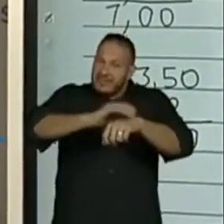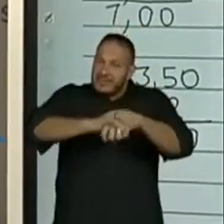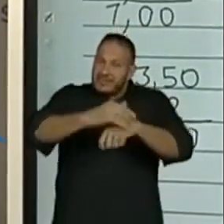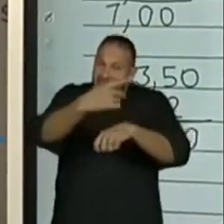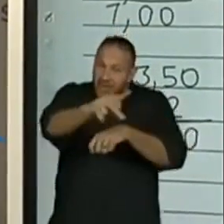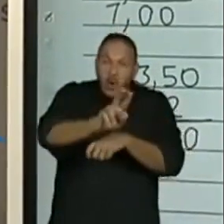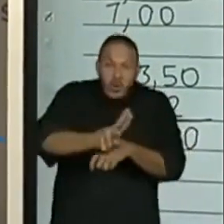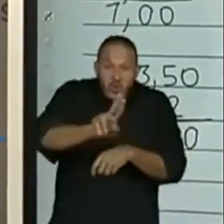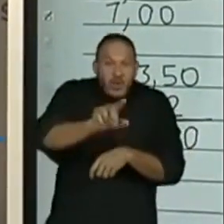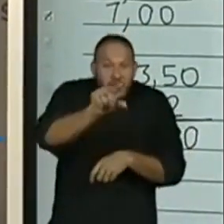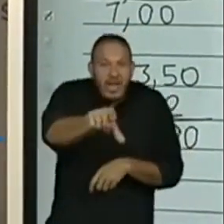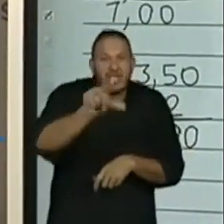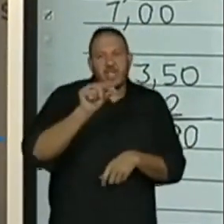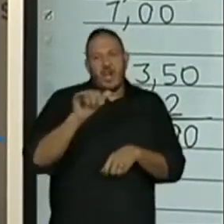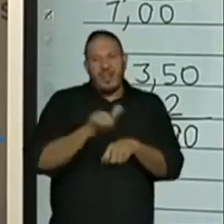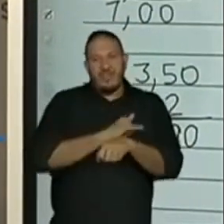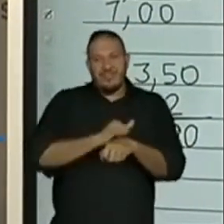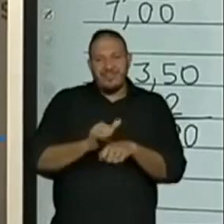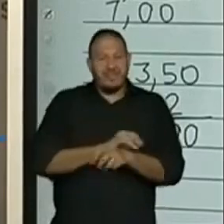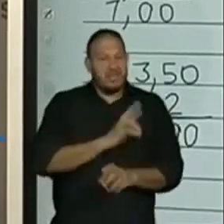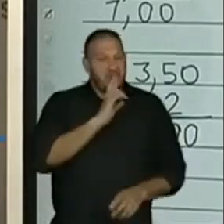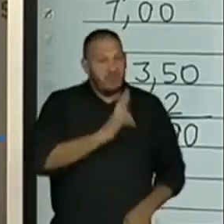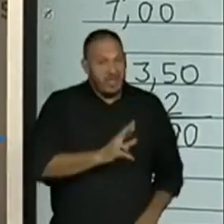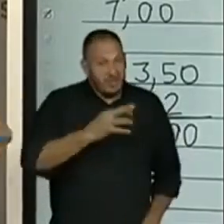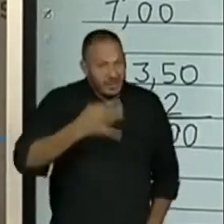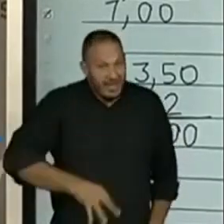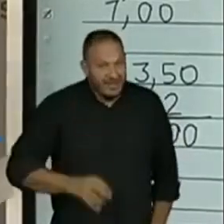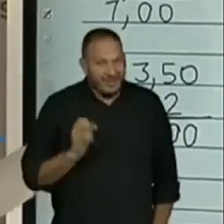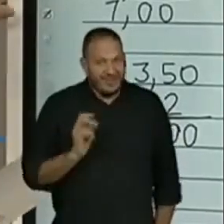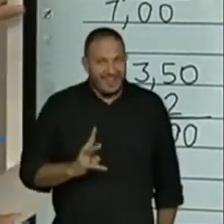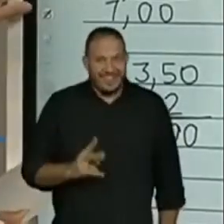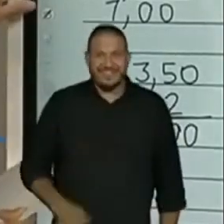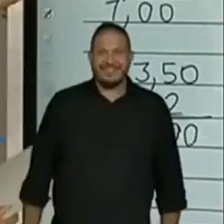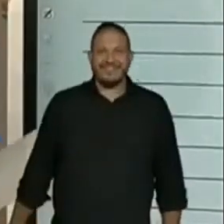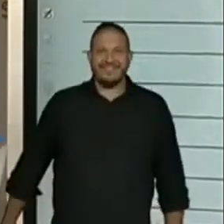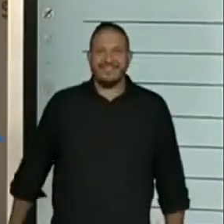sua estratégia e encontre o resultado. Sigamos.